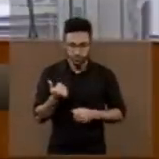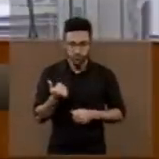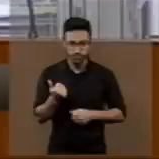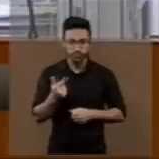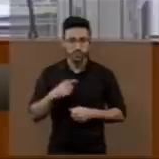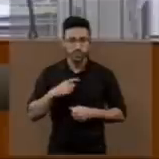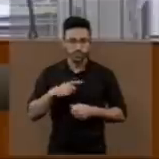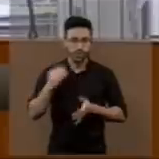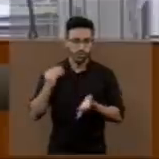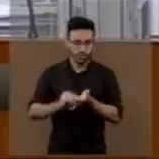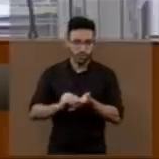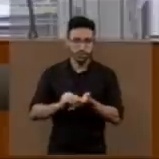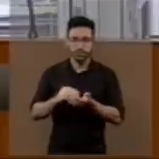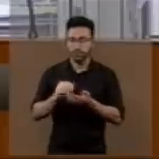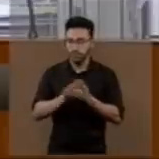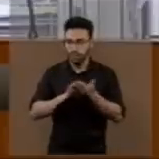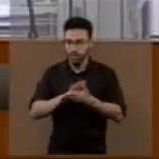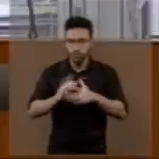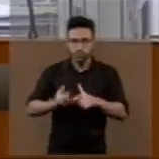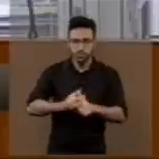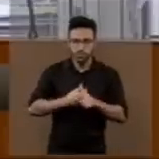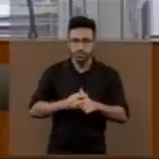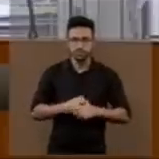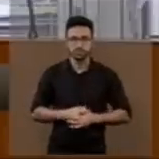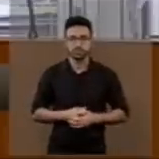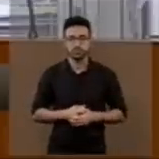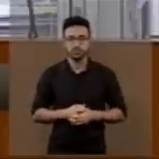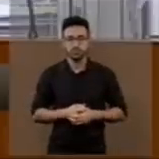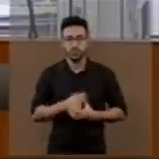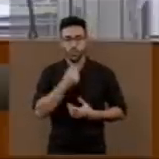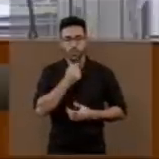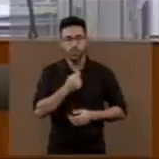Previa sem efeito suspensivo.